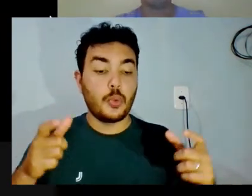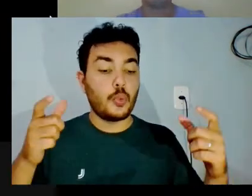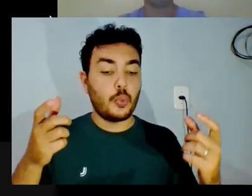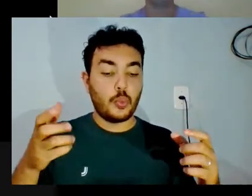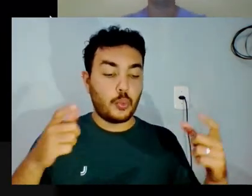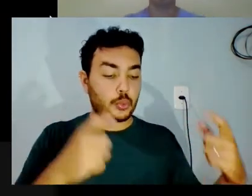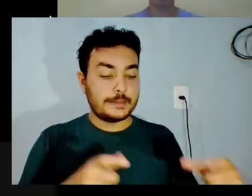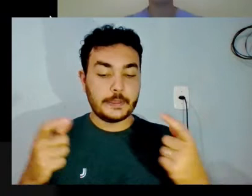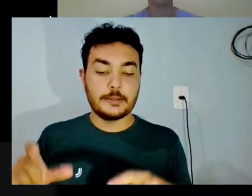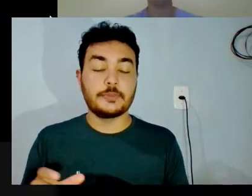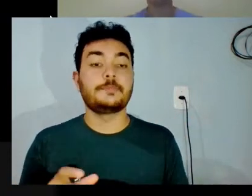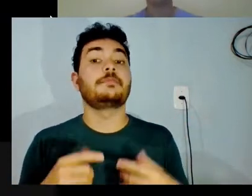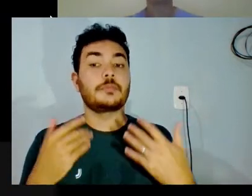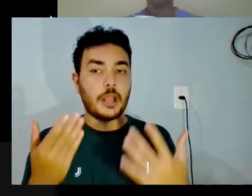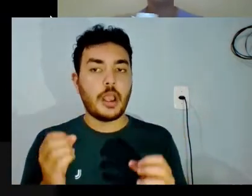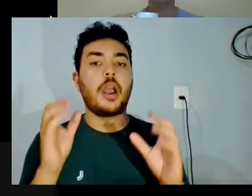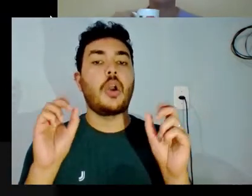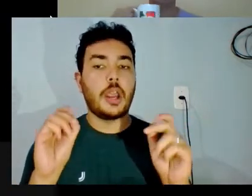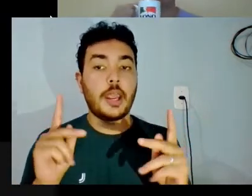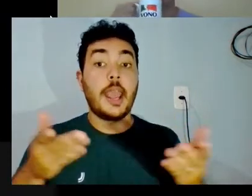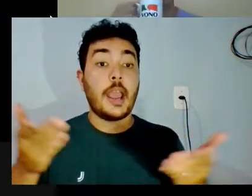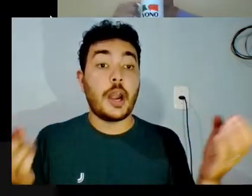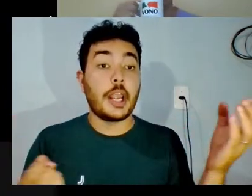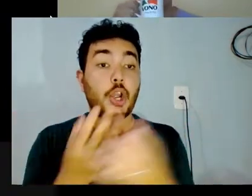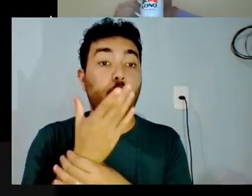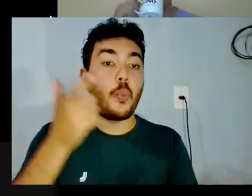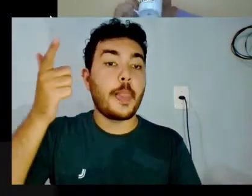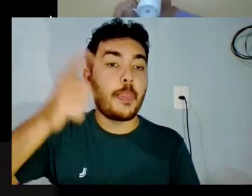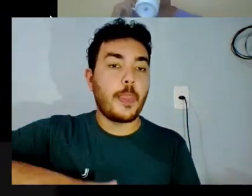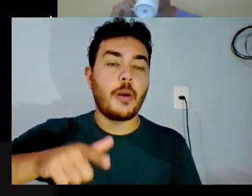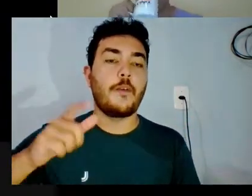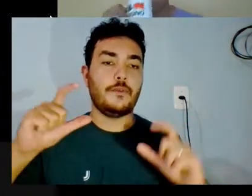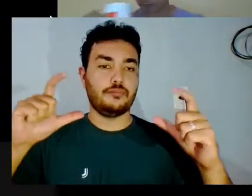nova função de onda, e um pouco mais complexa, como vocês estão vendo agora.